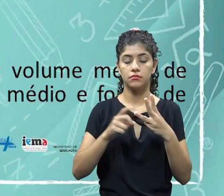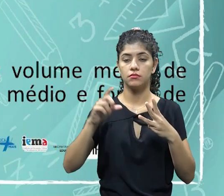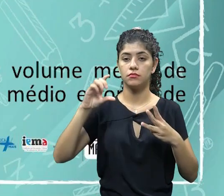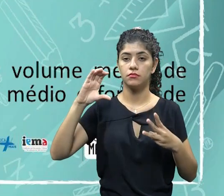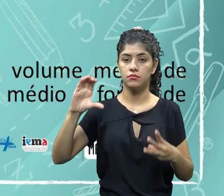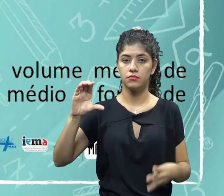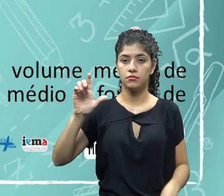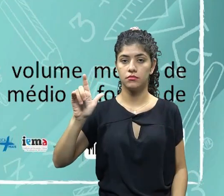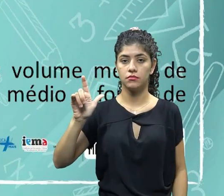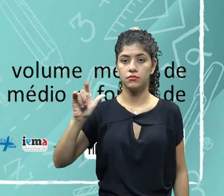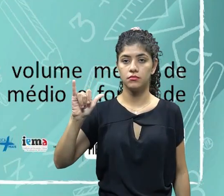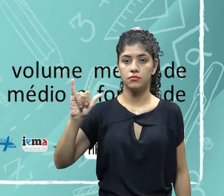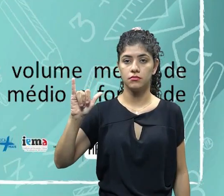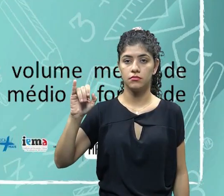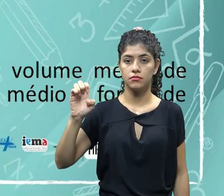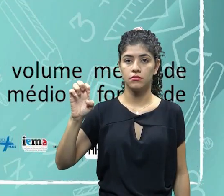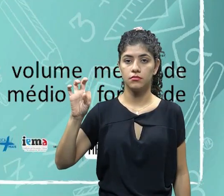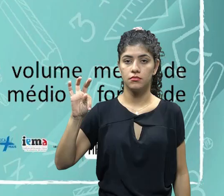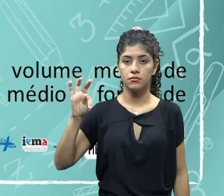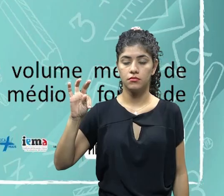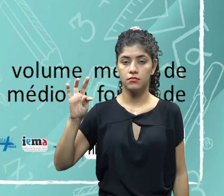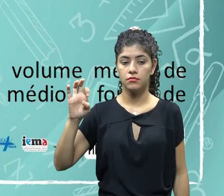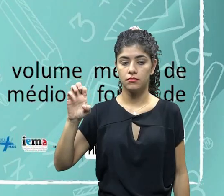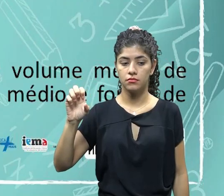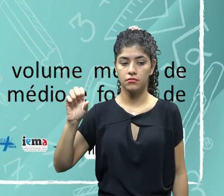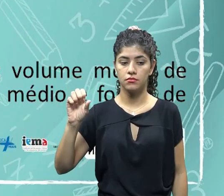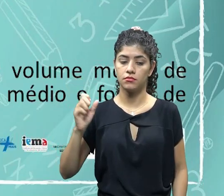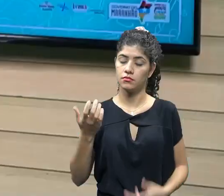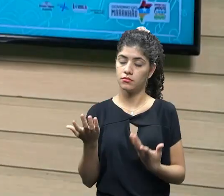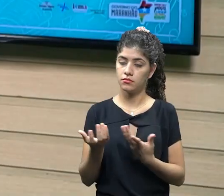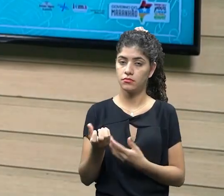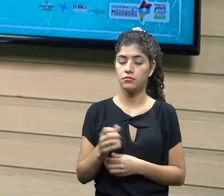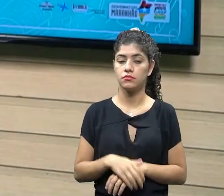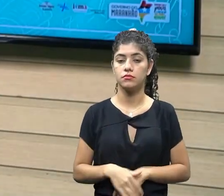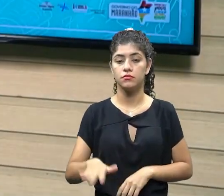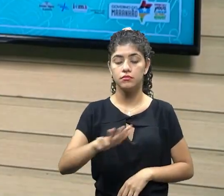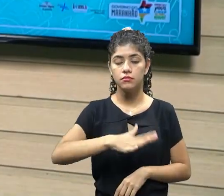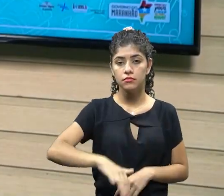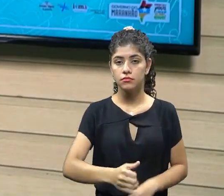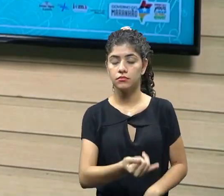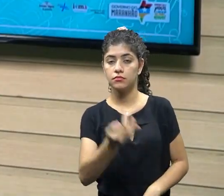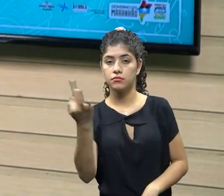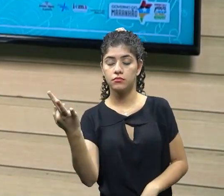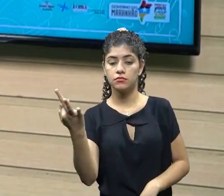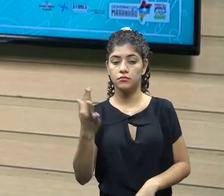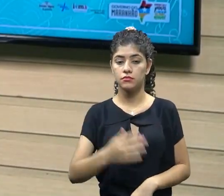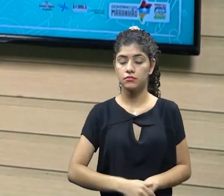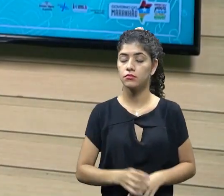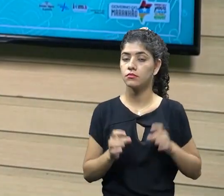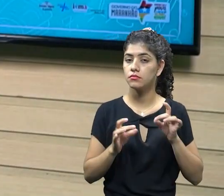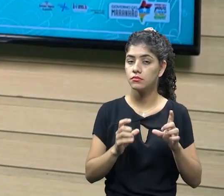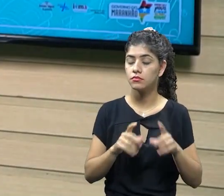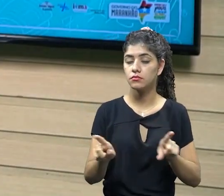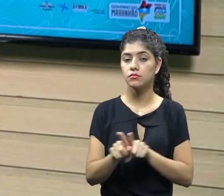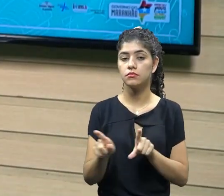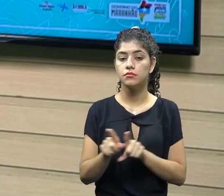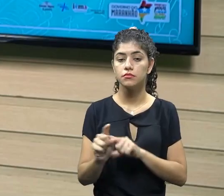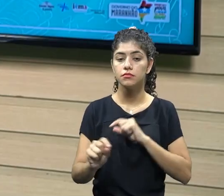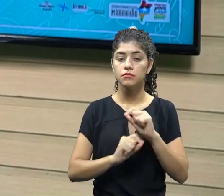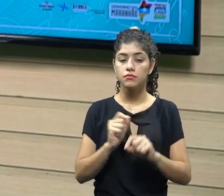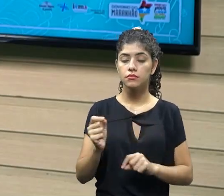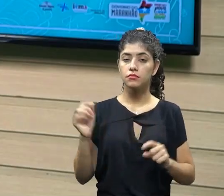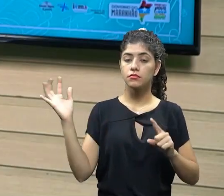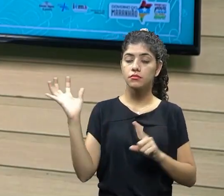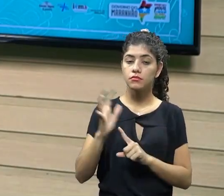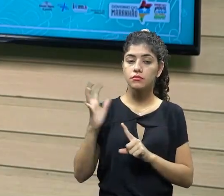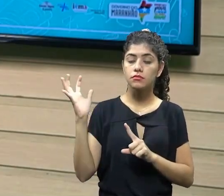principal, né? O cliente, a quantidade de clientes por região, ou seja, o fluxo de venda também